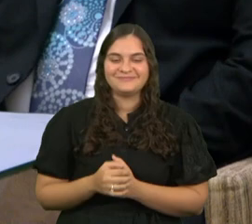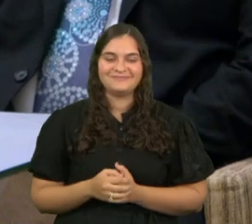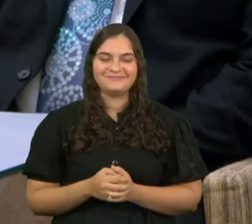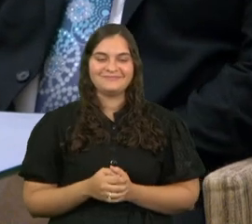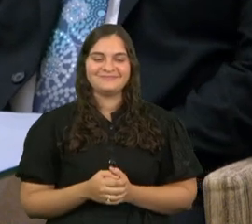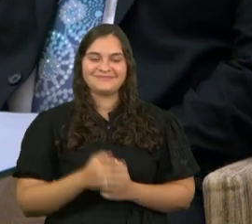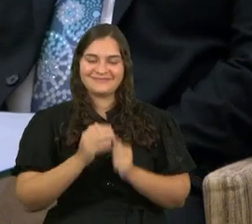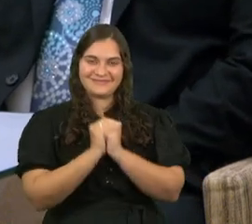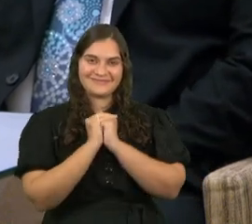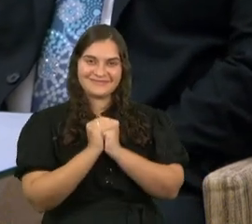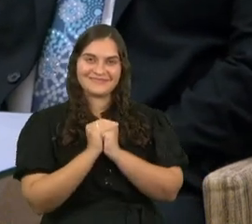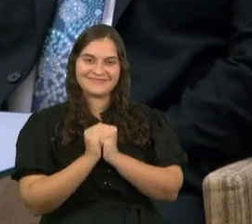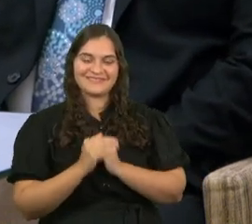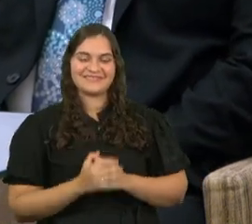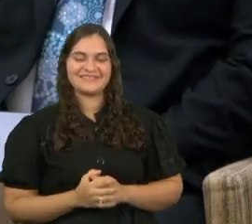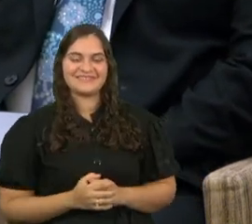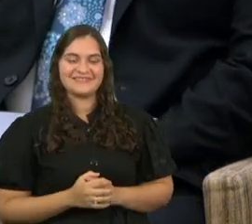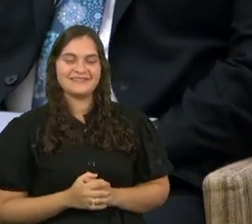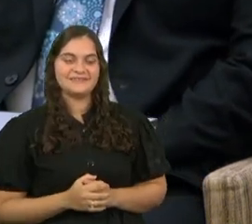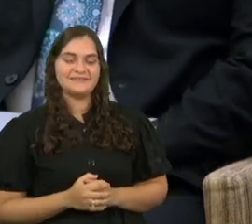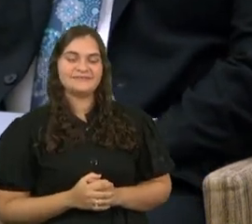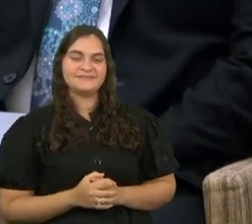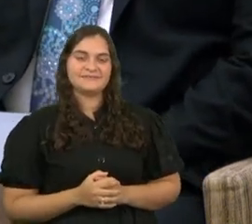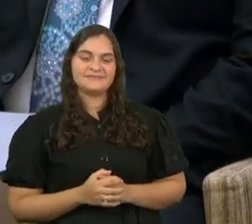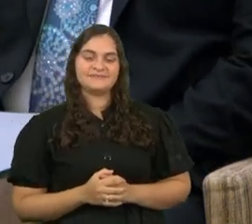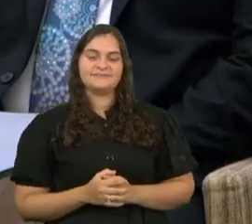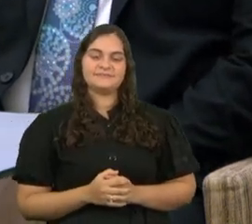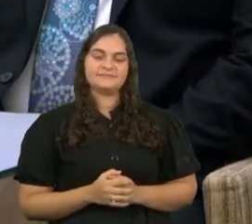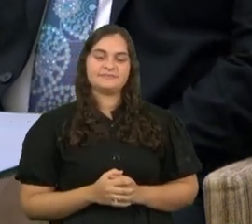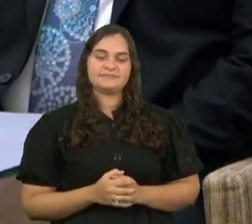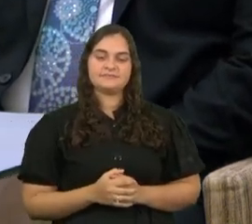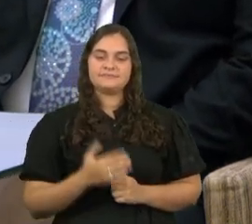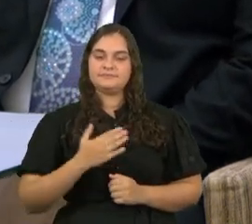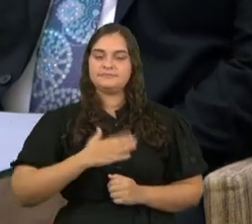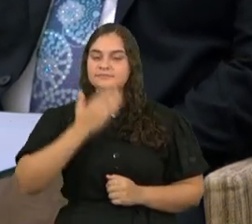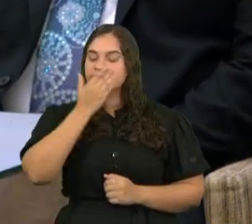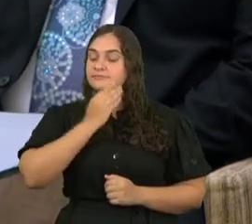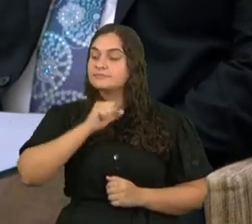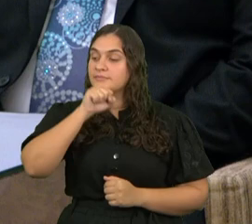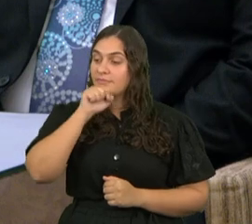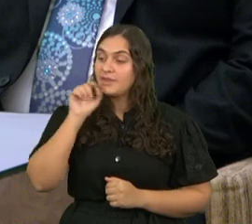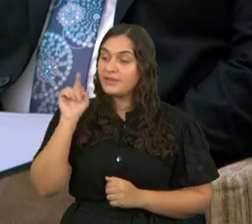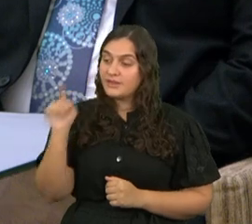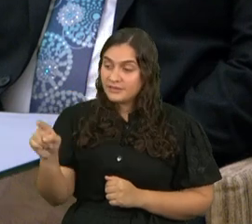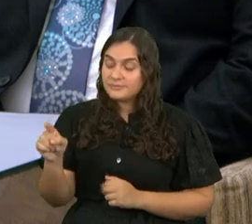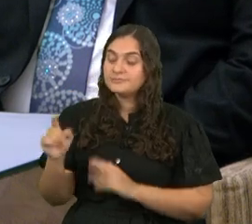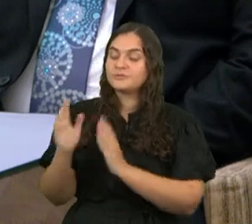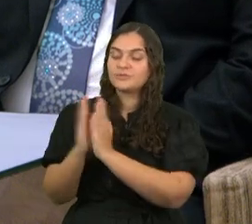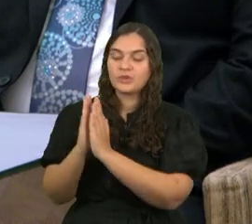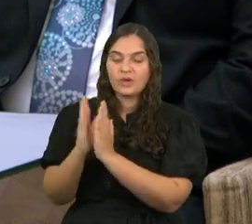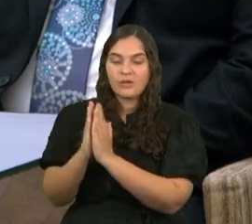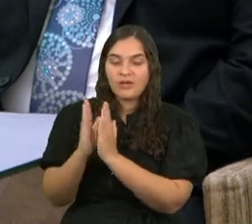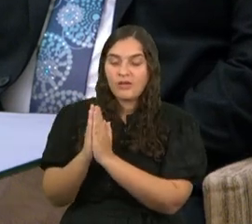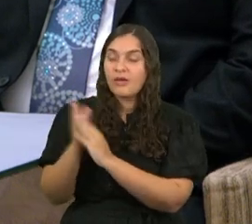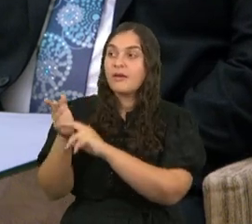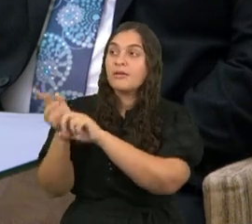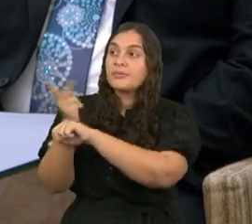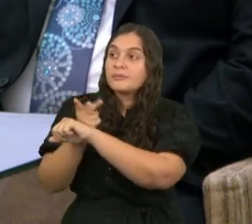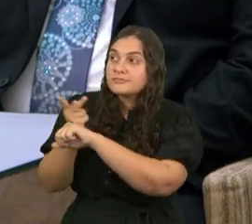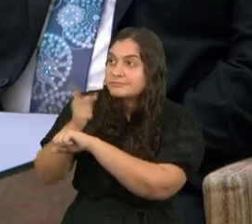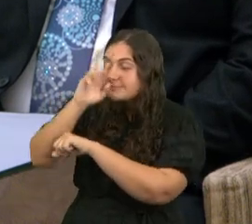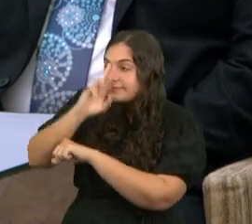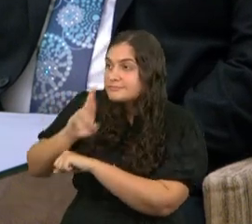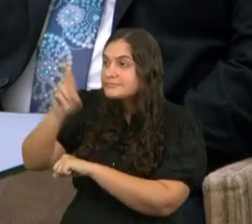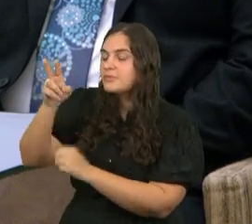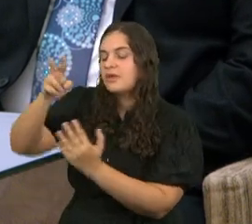Amém? E ele estava ali, orando, buscando ao Senhor, lendo a